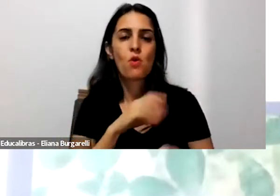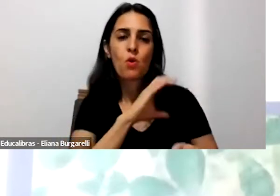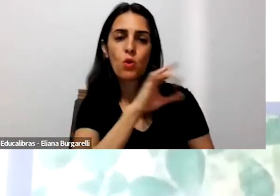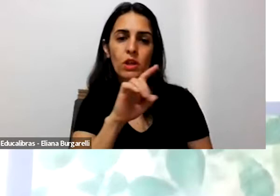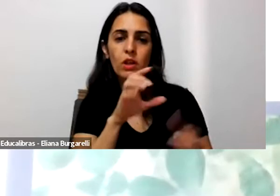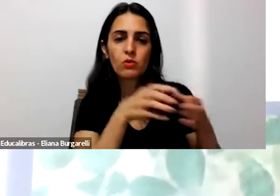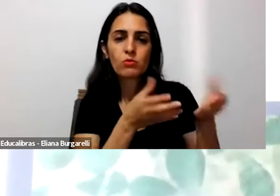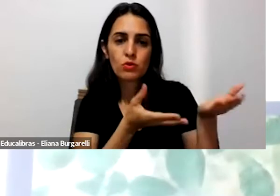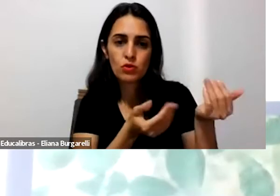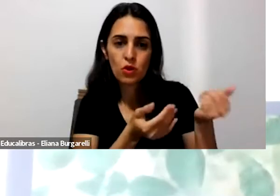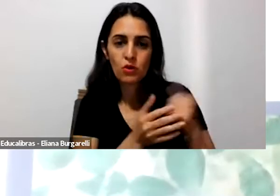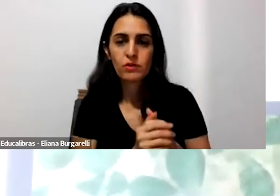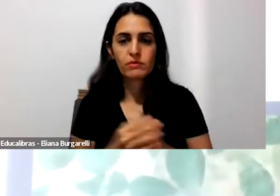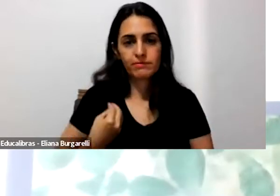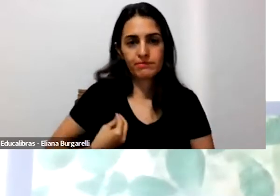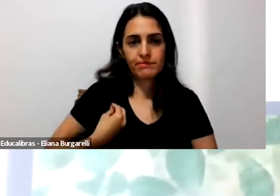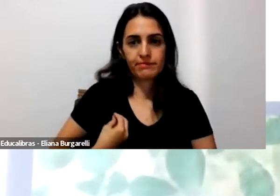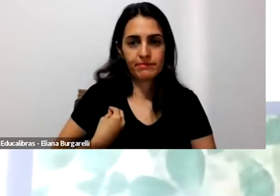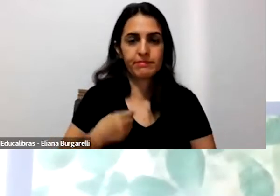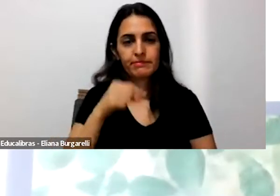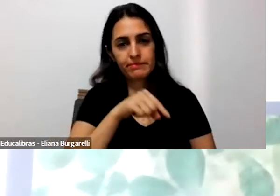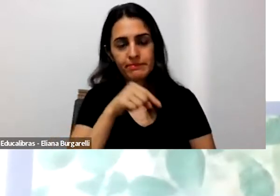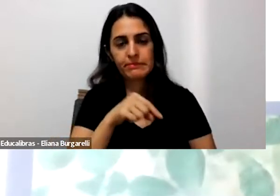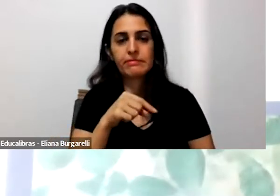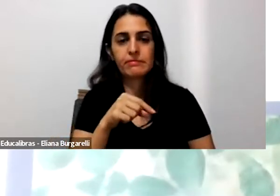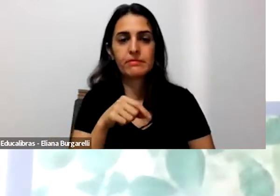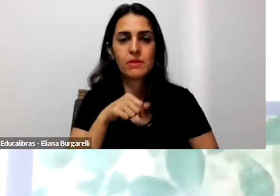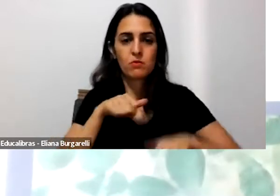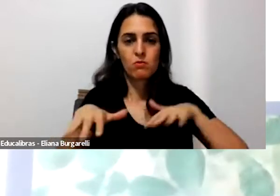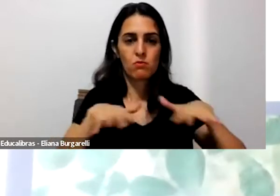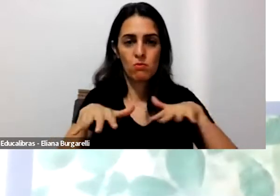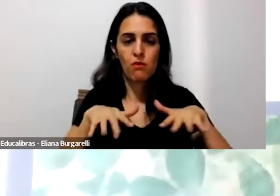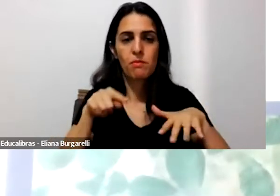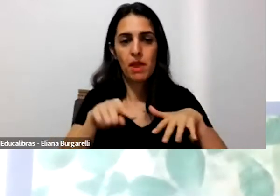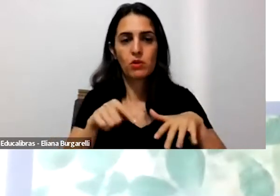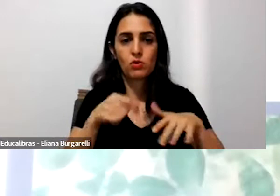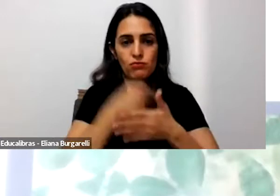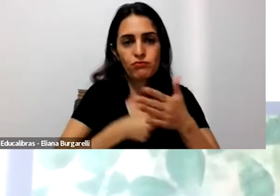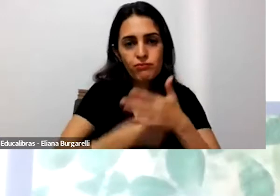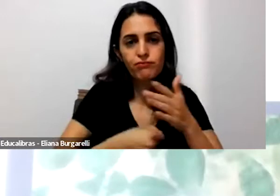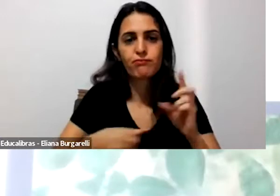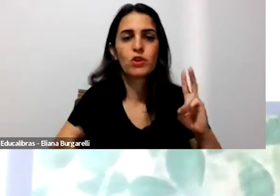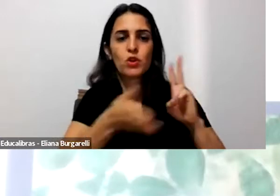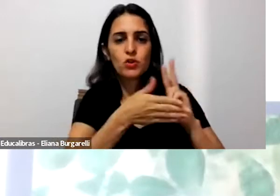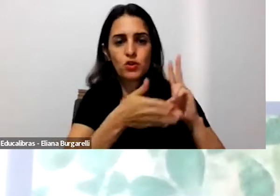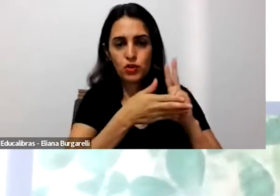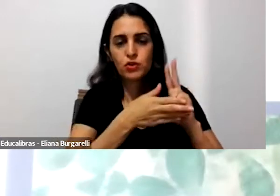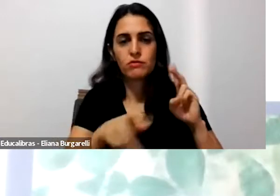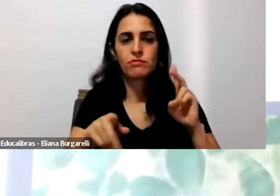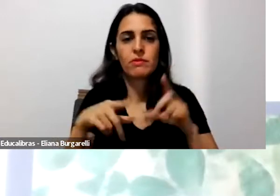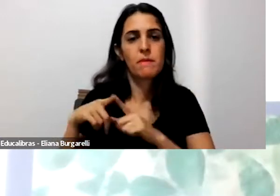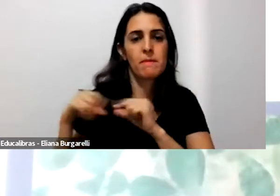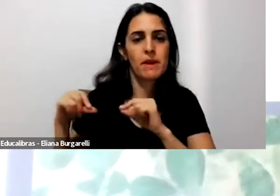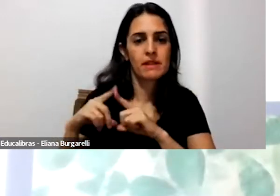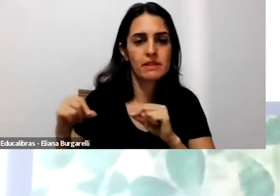que estará presente aqui na maior mobilização indígena do Brasil, em Brasília,